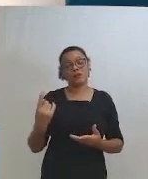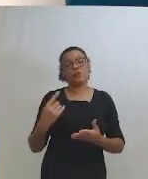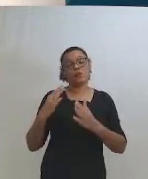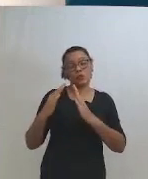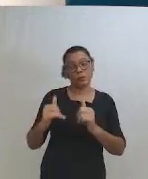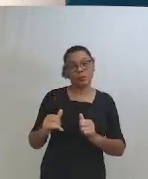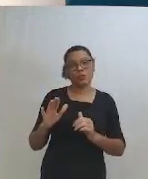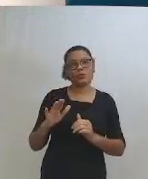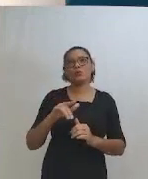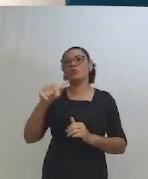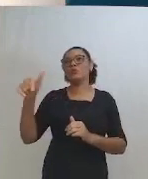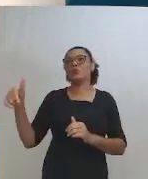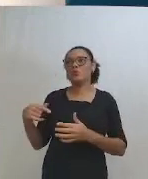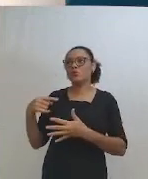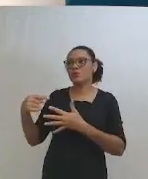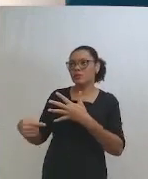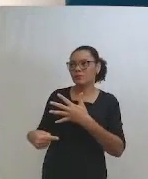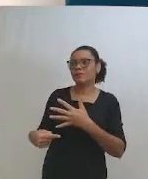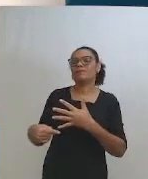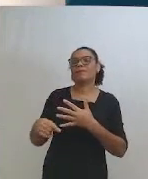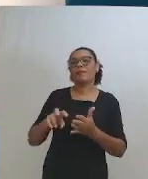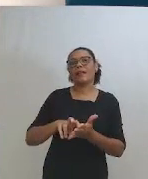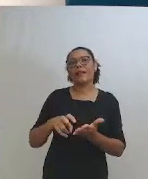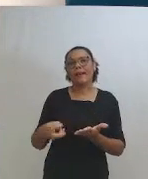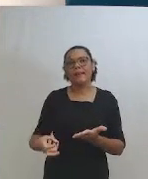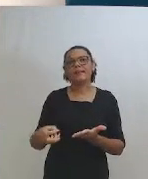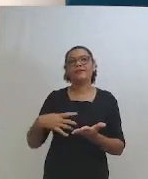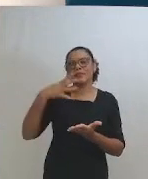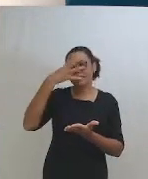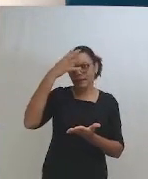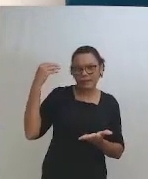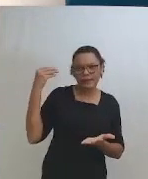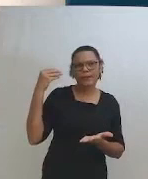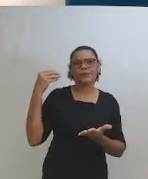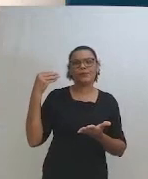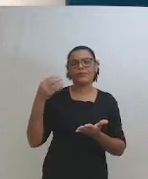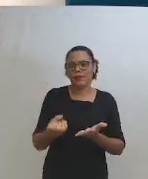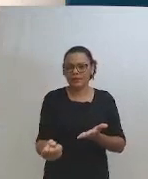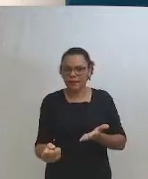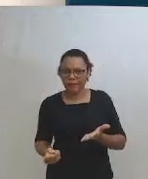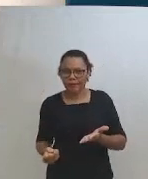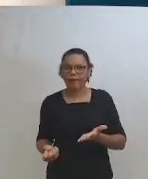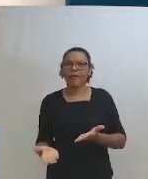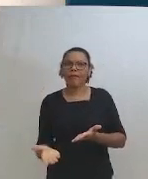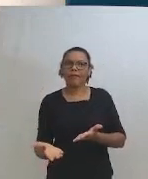foram caídos e esquecidos nas gavetas deste magistrado.